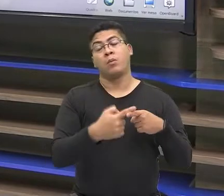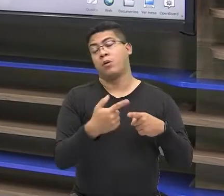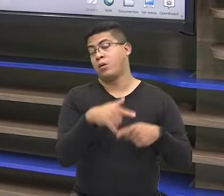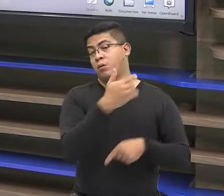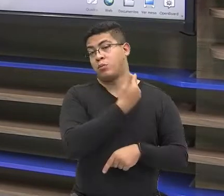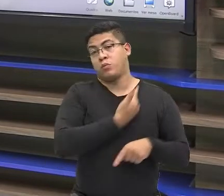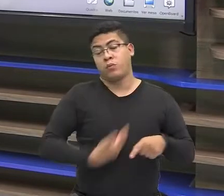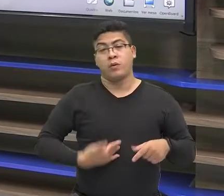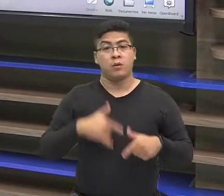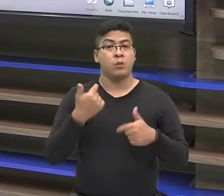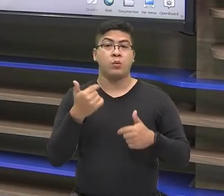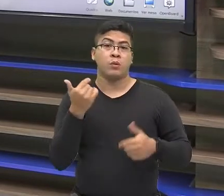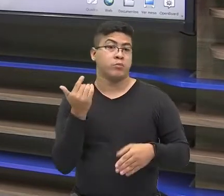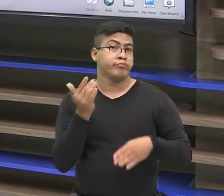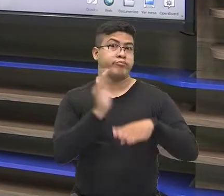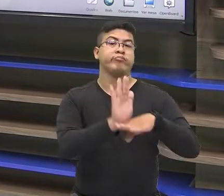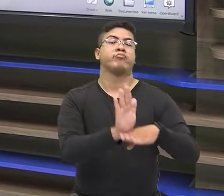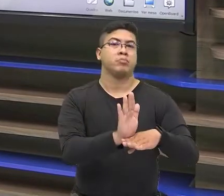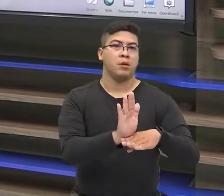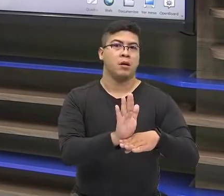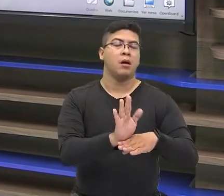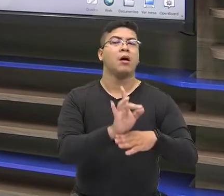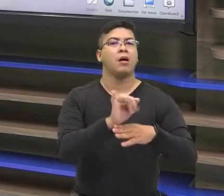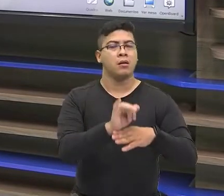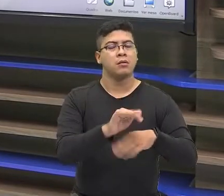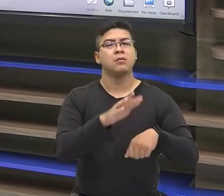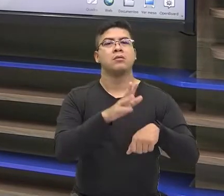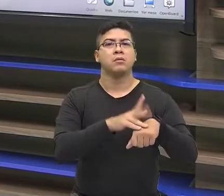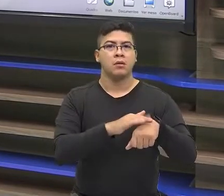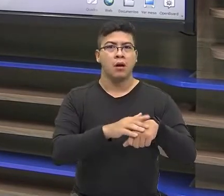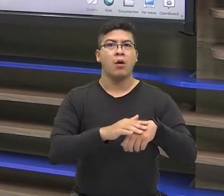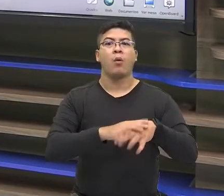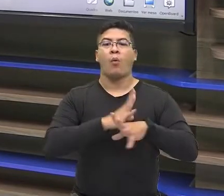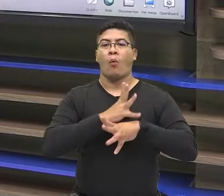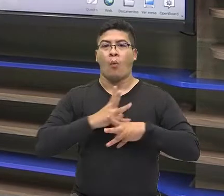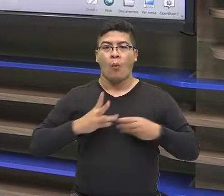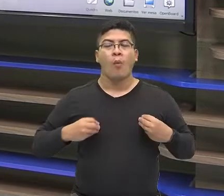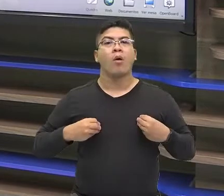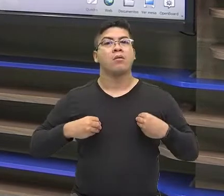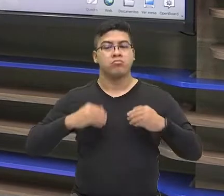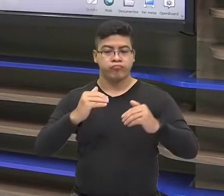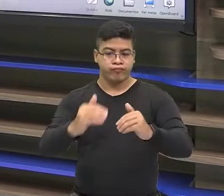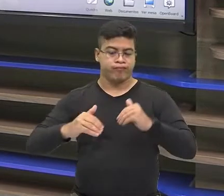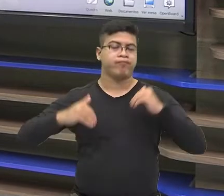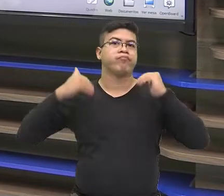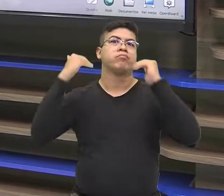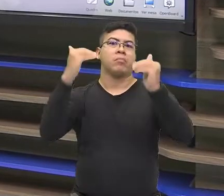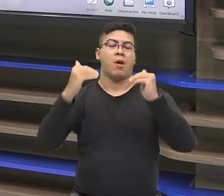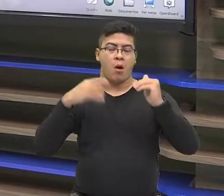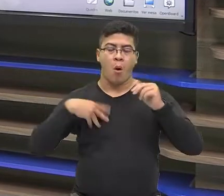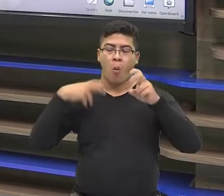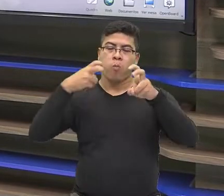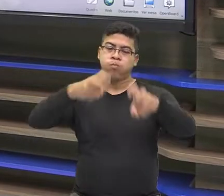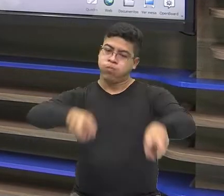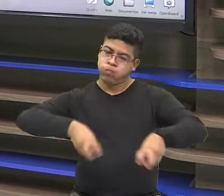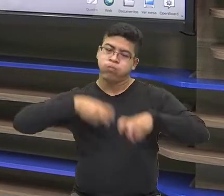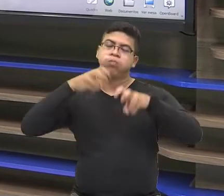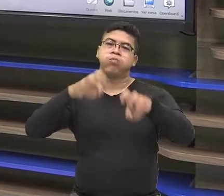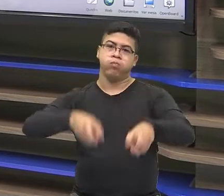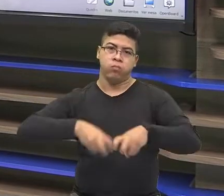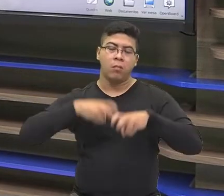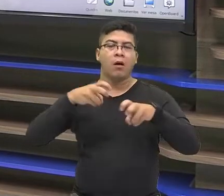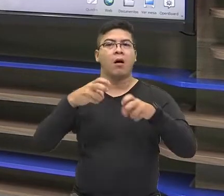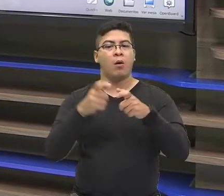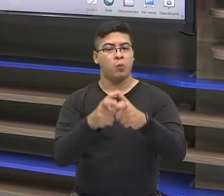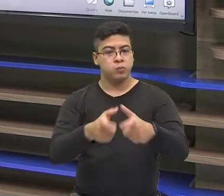dessa população. E ele se trata, se cura e vira um grande fazendeiro, o Jeca Tatu. Ele